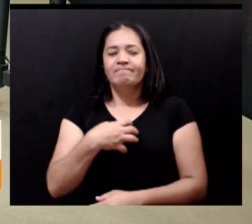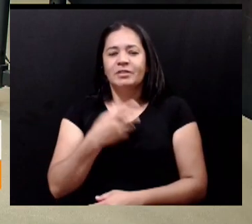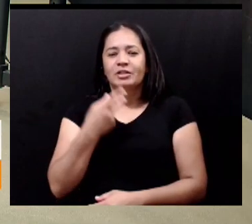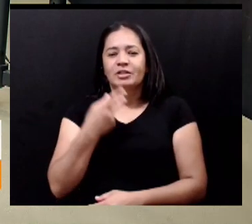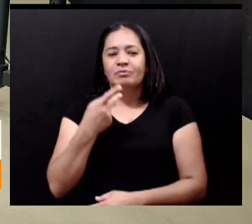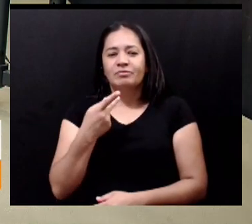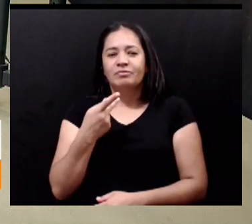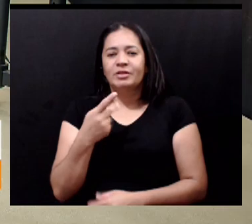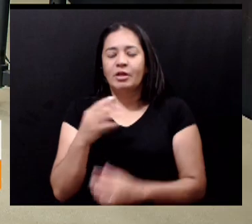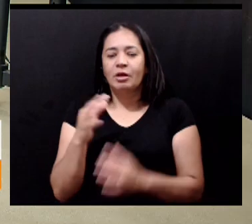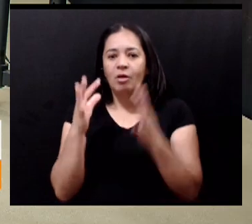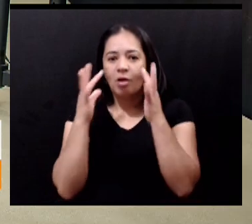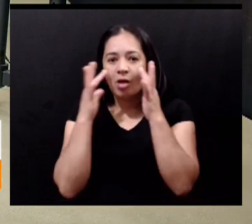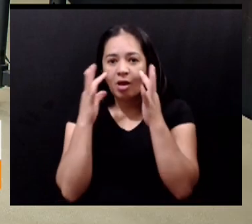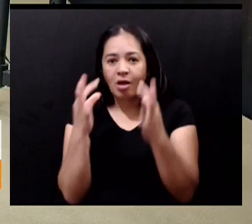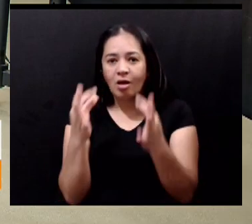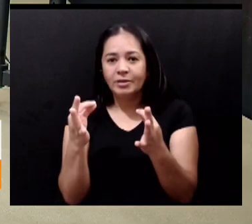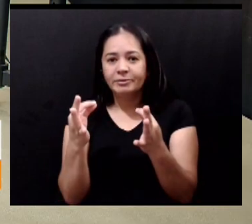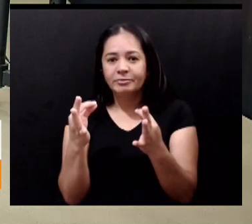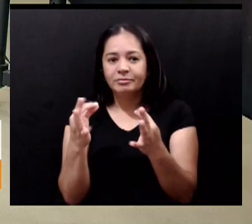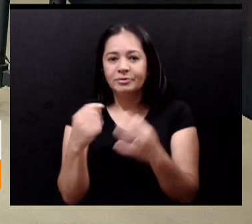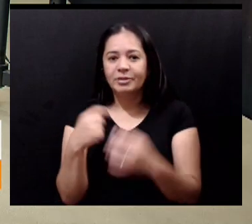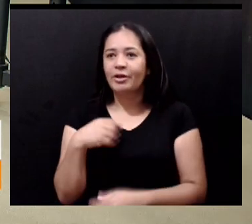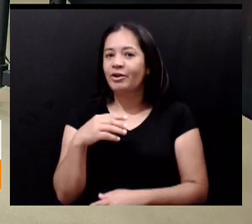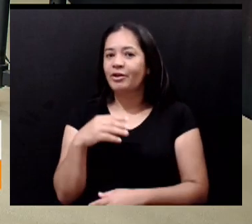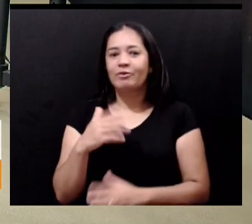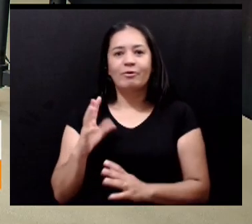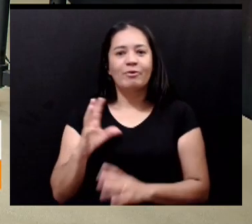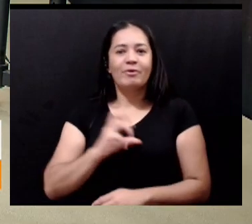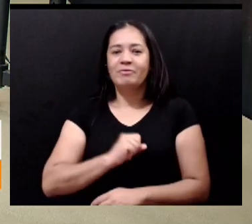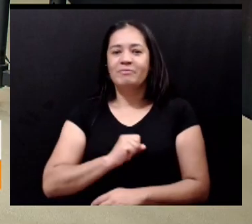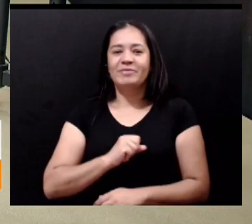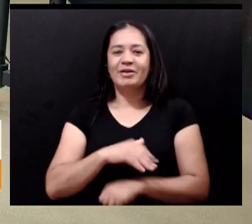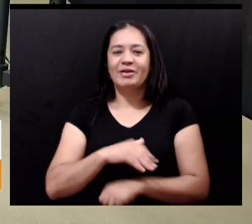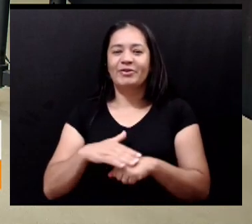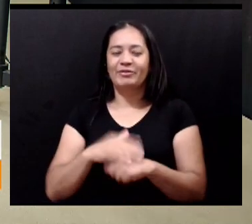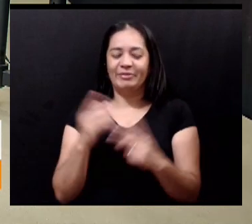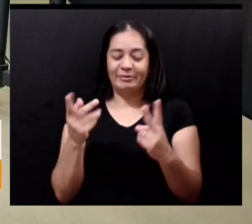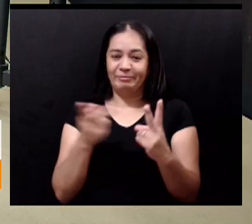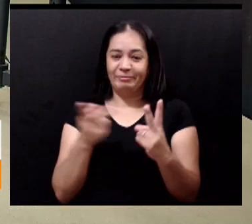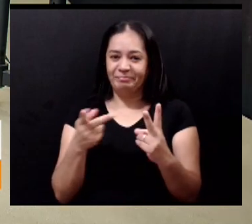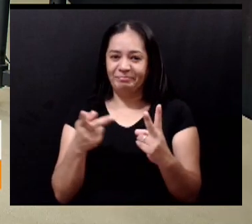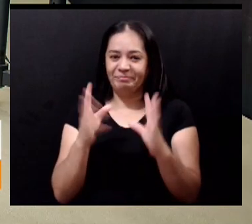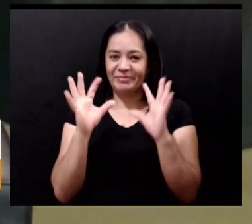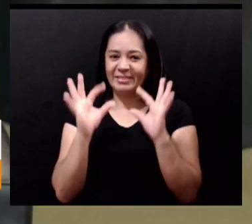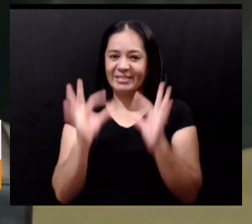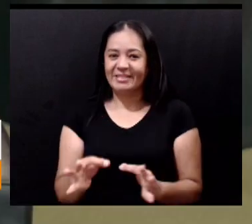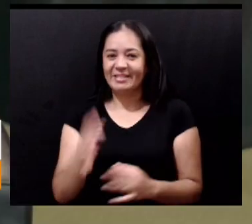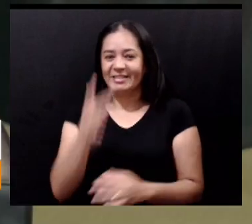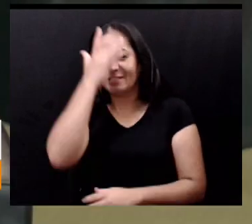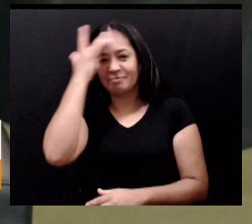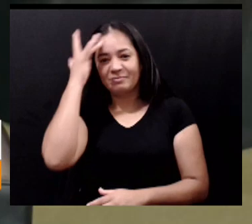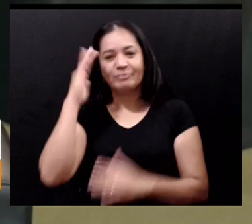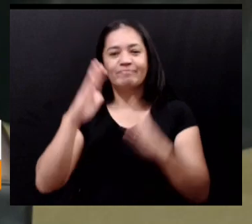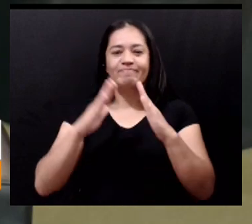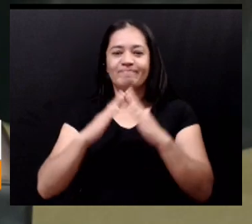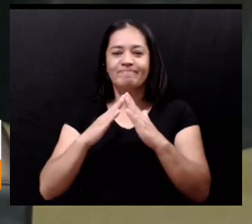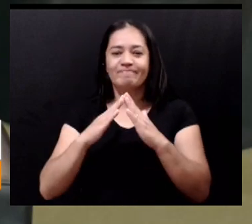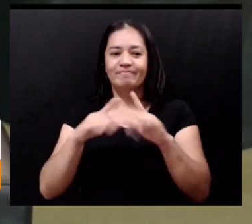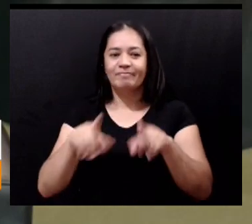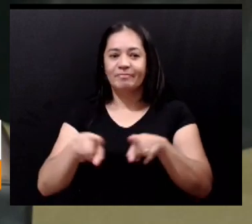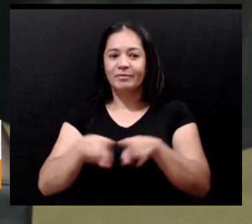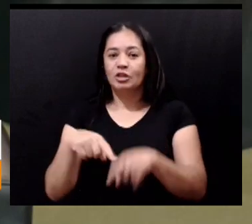admira. E assim, já estou fã, adorei falar com vocês duas. E com certeza o pessoal de casa também. Então a gente vai fazer o seguinte, a gente vai fazer